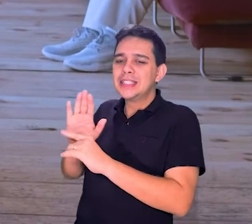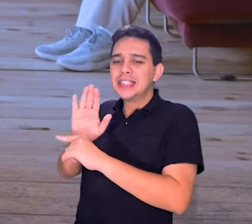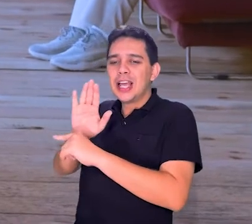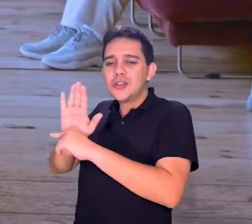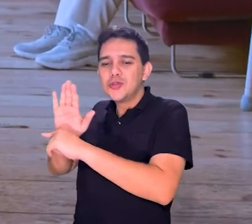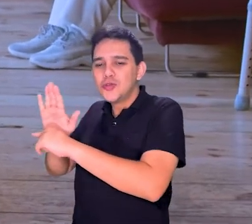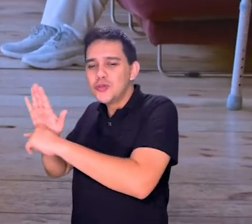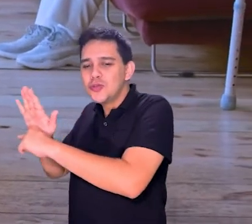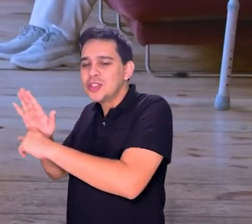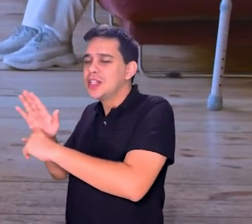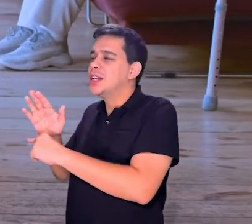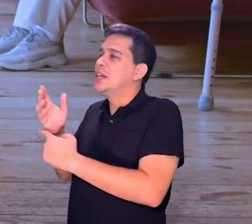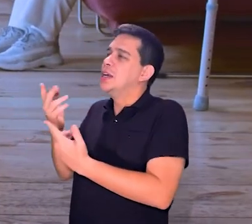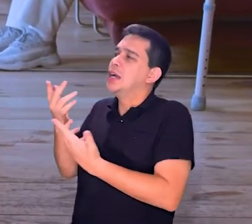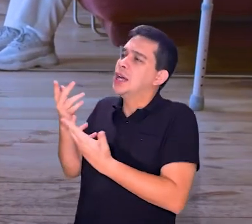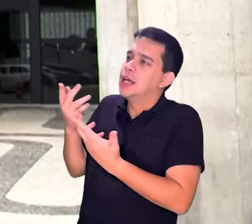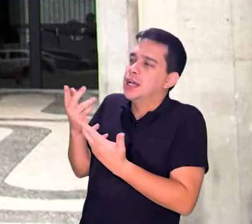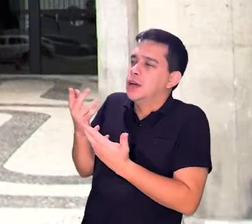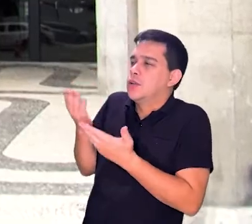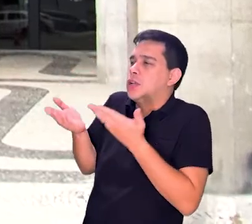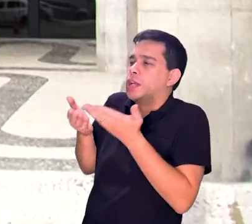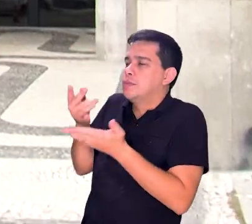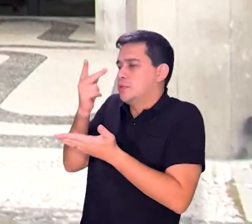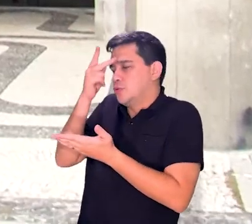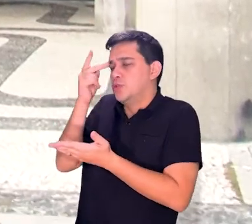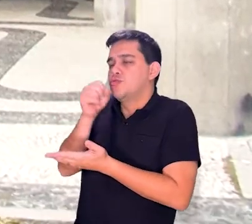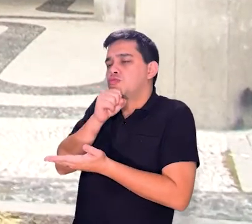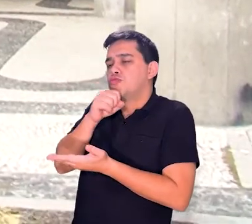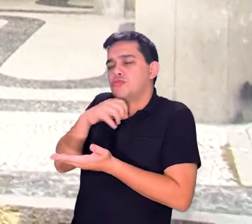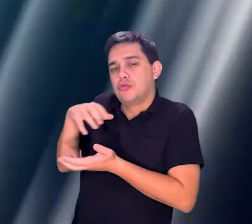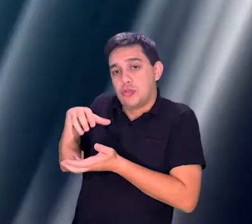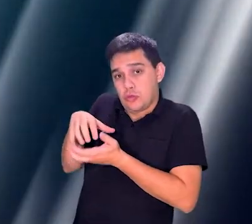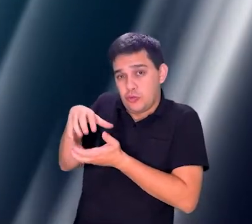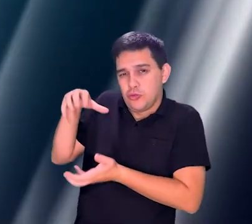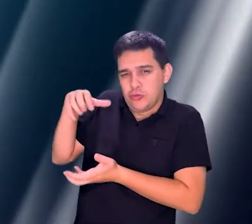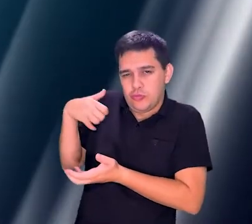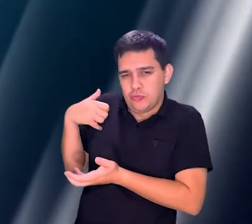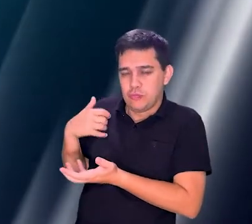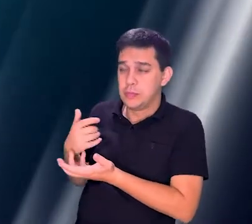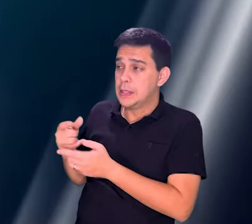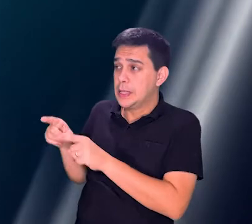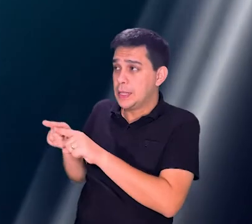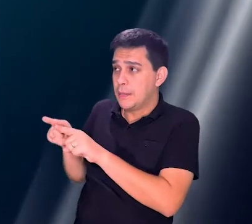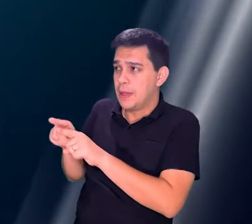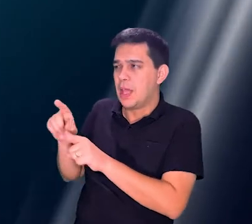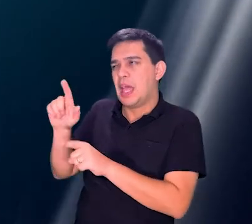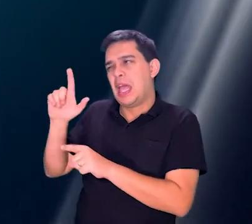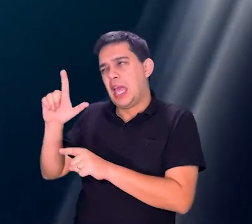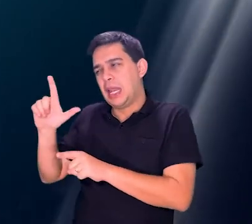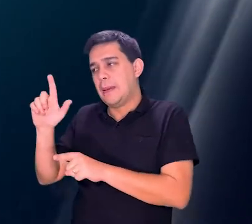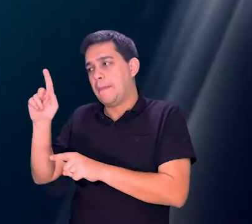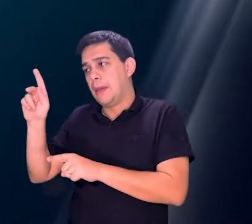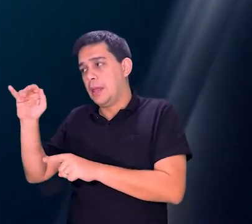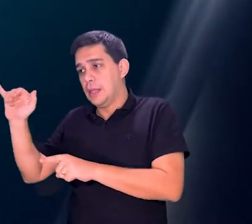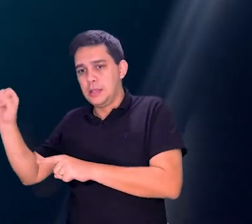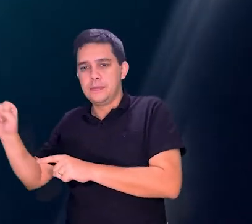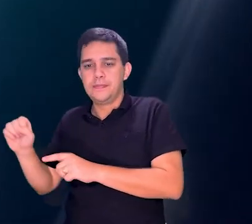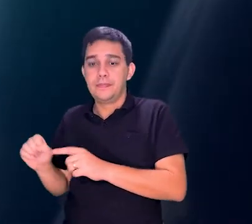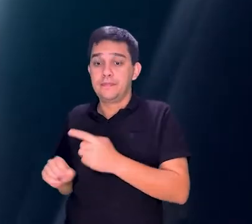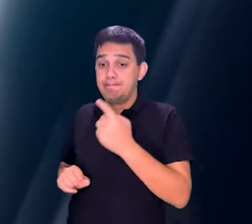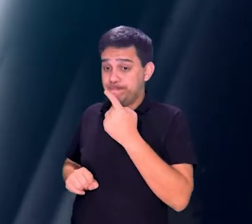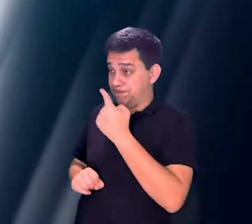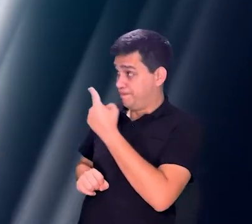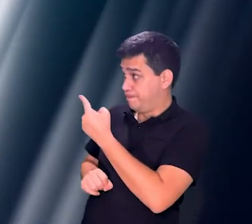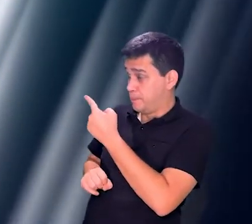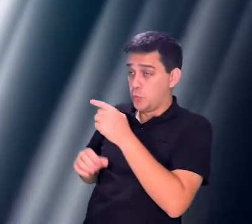com sede no estado do Rio de Janeiro, o MPRJ, por meio do Centro de Apoio Operacional das Promotorias de Justiça